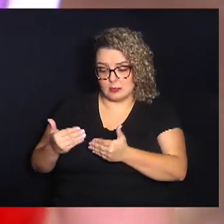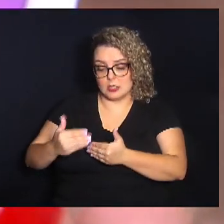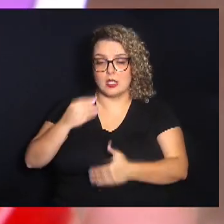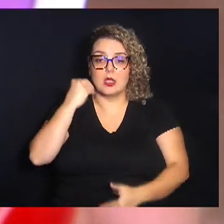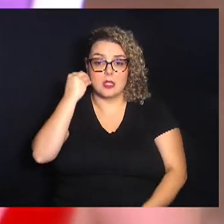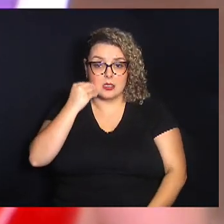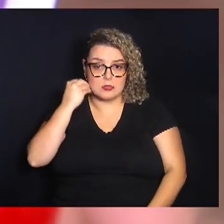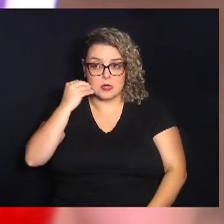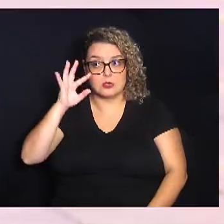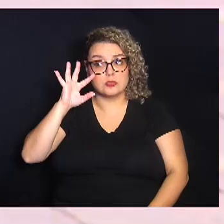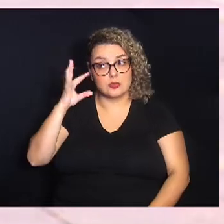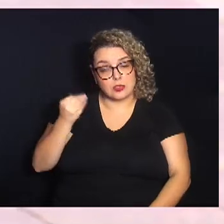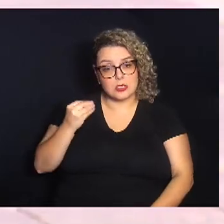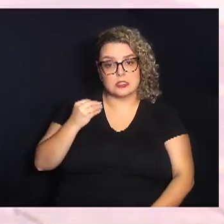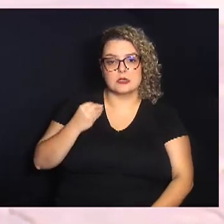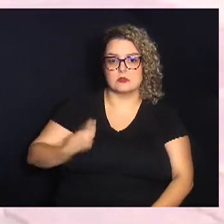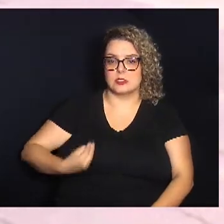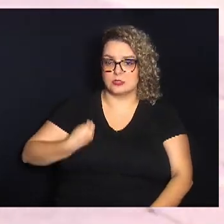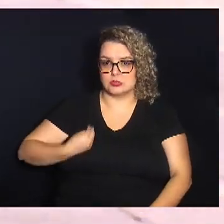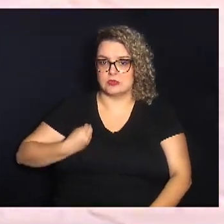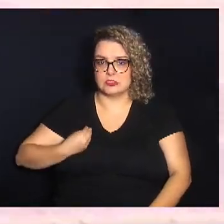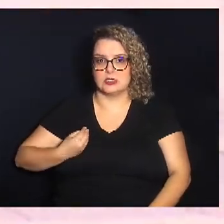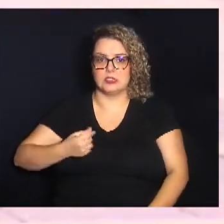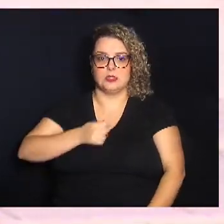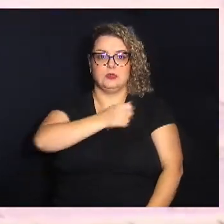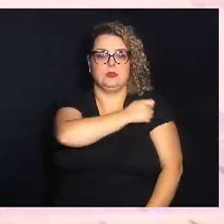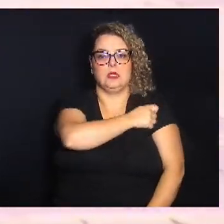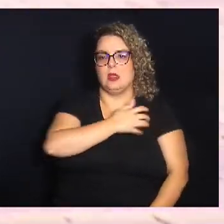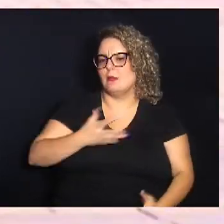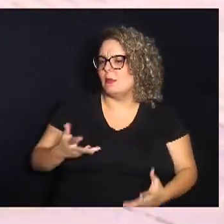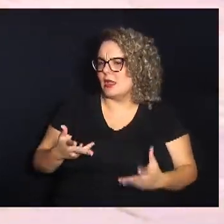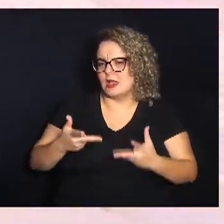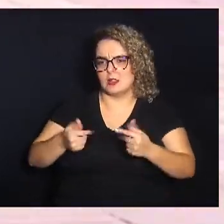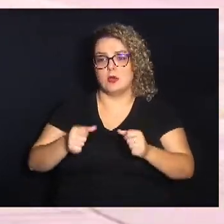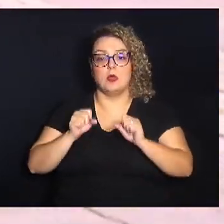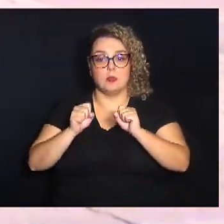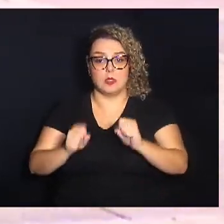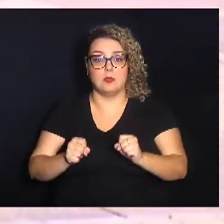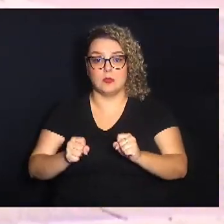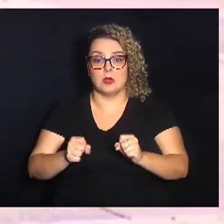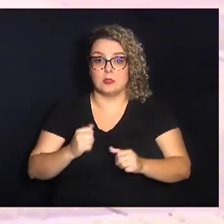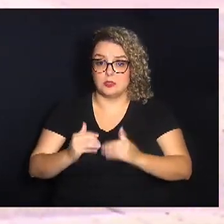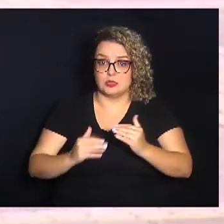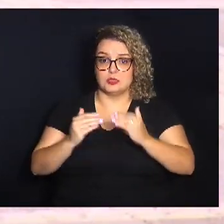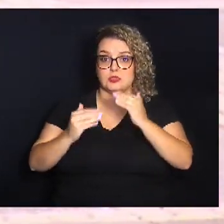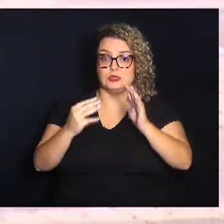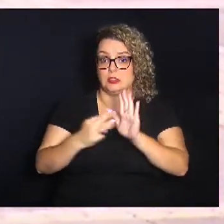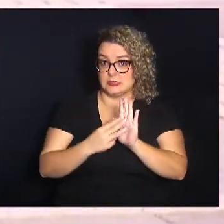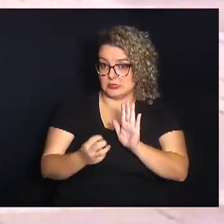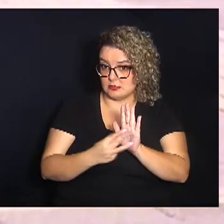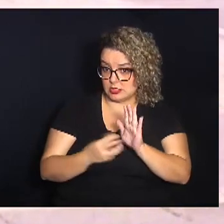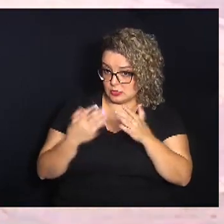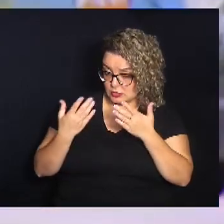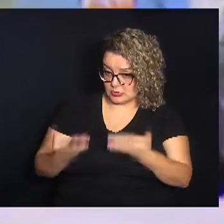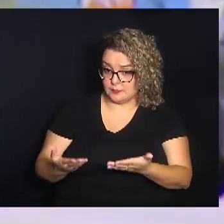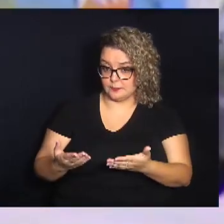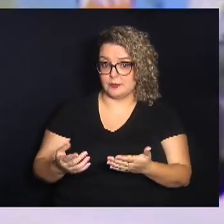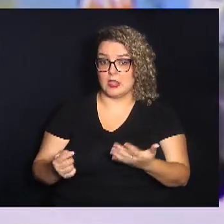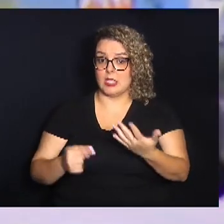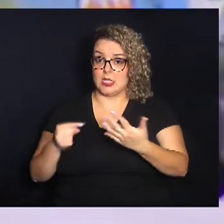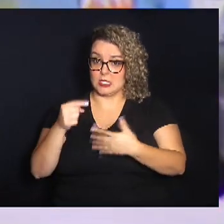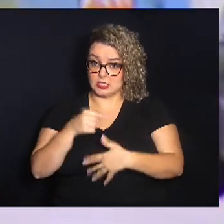conhecimento do aluno. A experiência de vida é algo assim fantástico para poder desenvolver essa metodologia. Essa questão